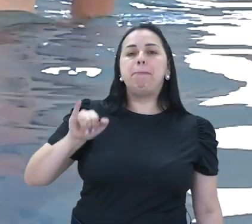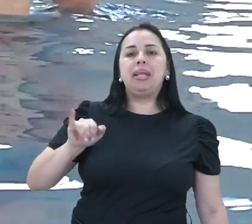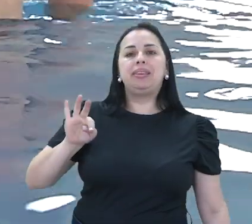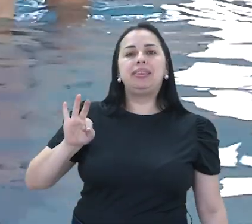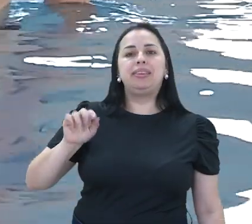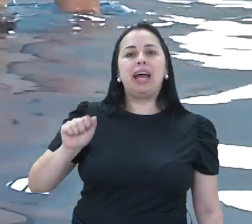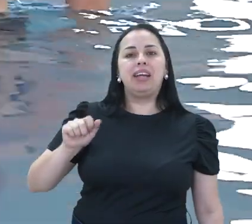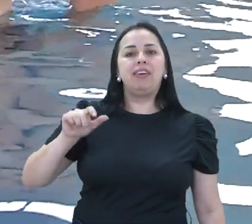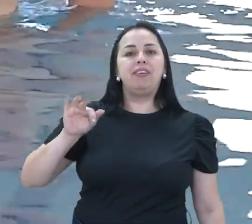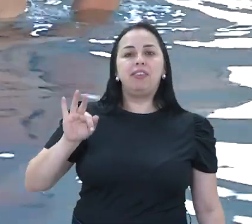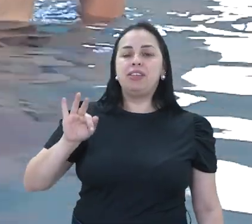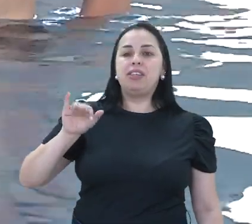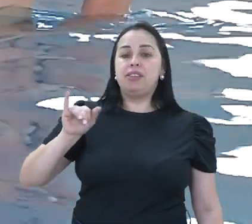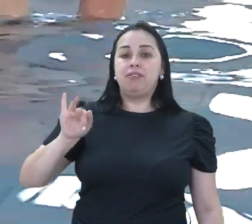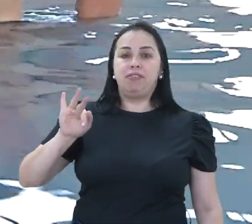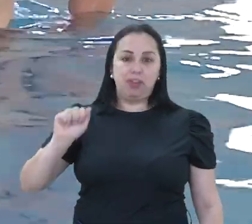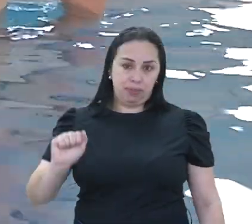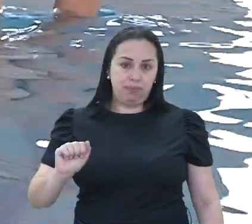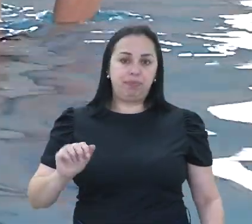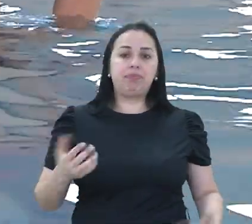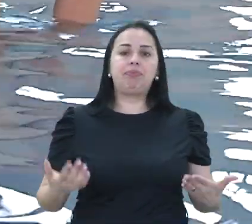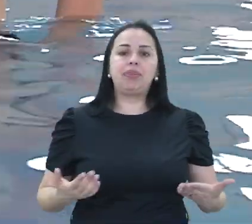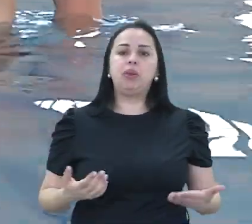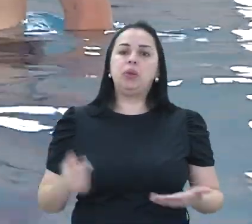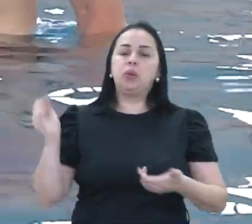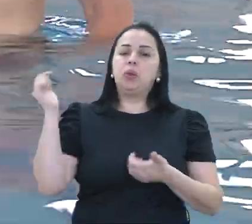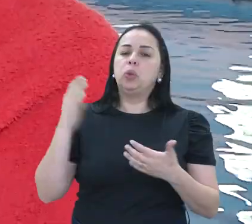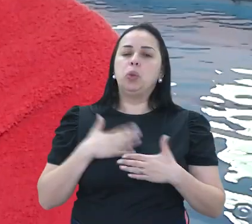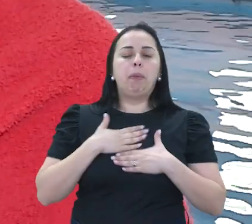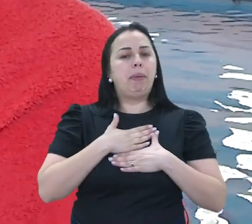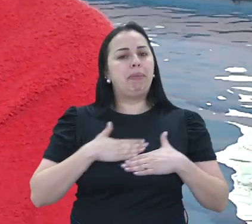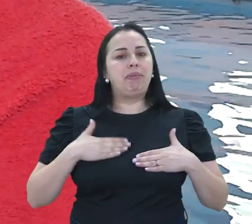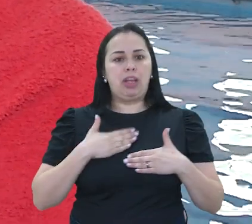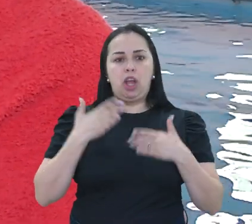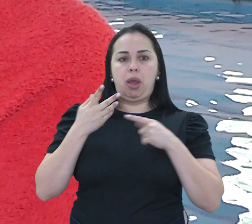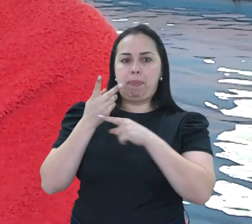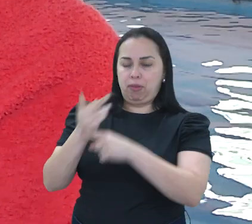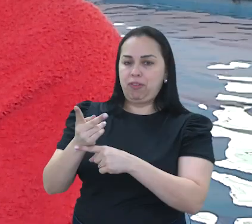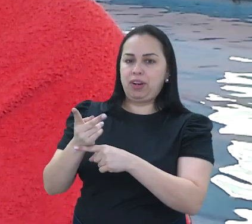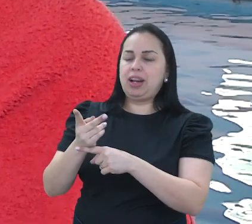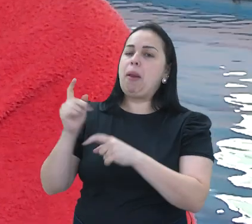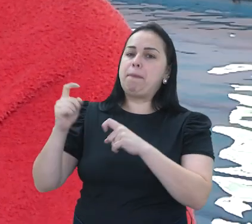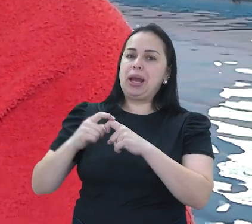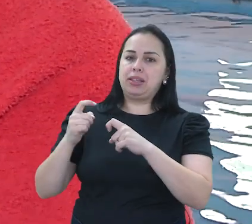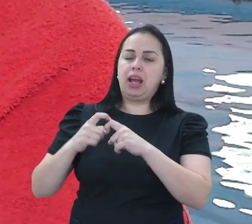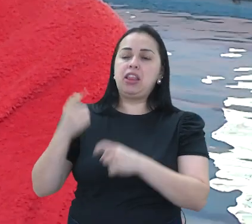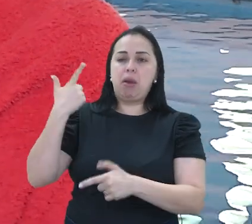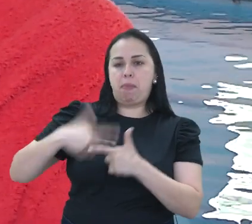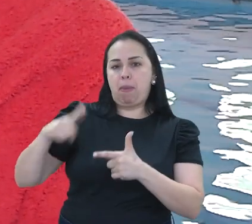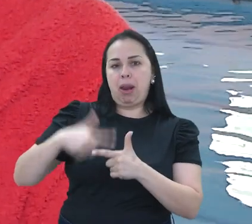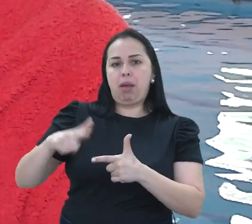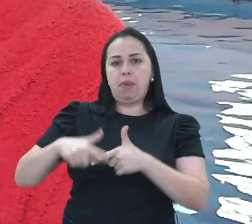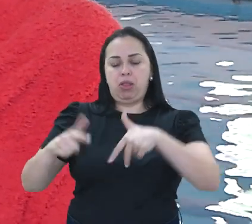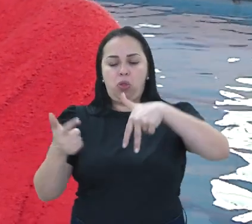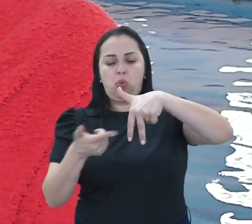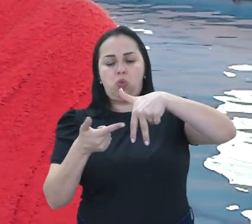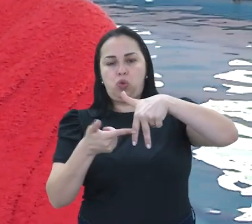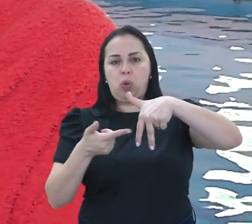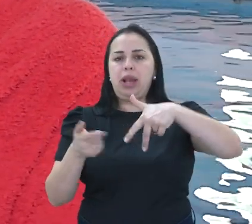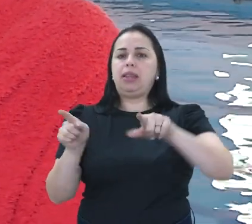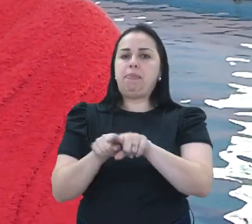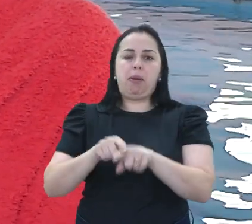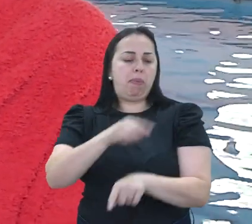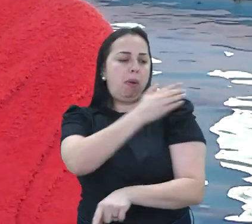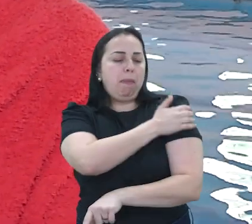Os benefícios para a saúde do corpo e da mente são muitos. Para mim foi a melhor coisa, que eu fui no médico, tem problema no joelho, no braço, de já sair